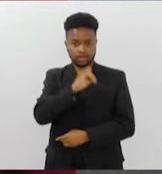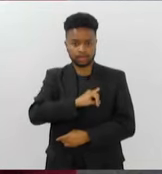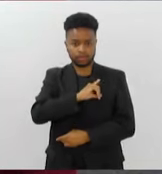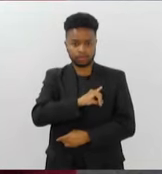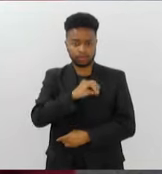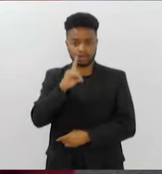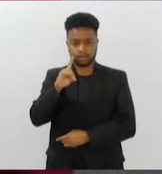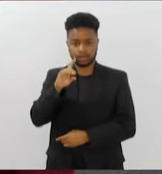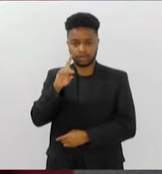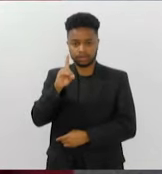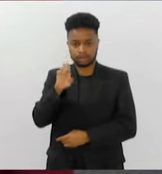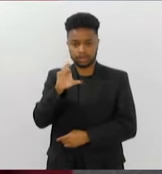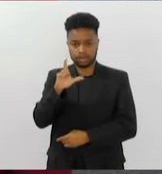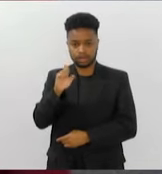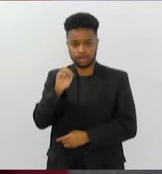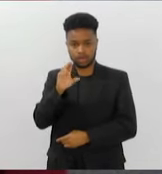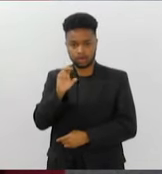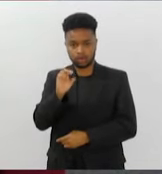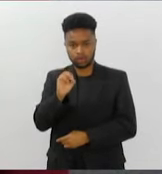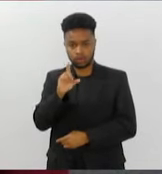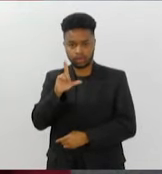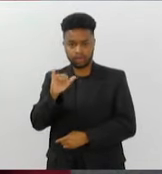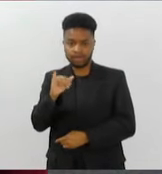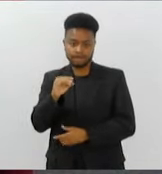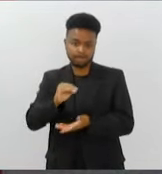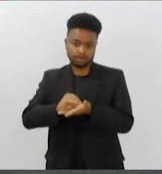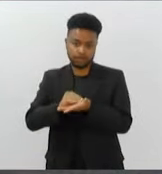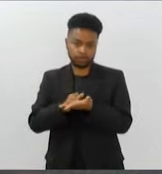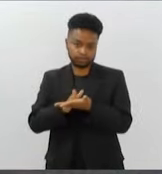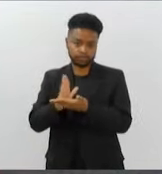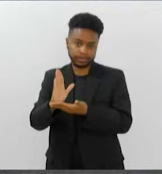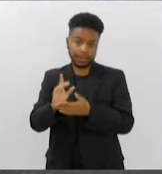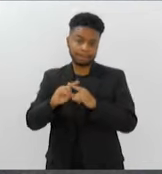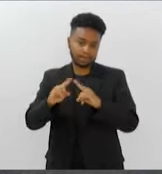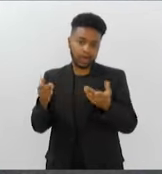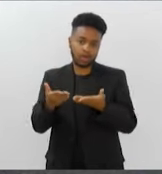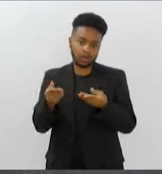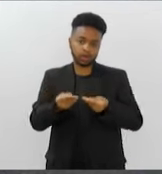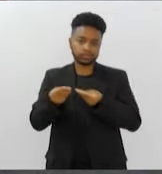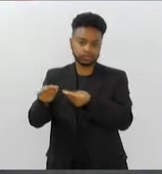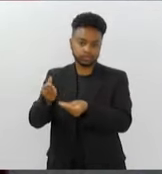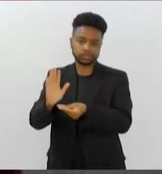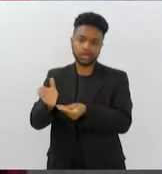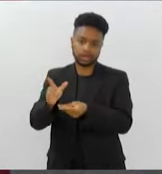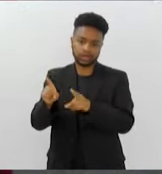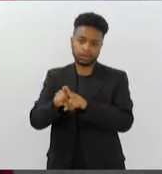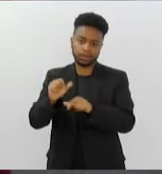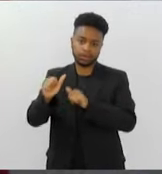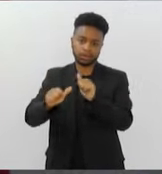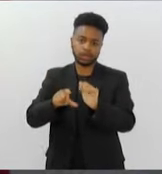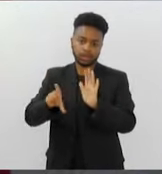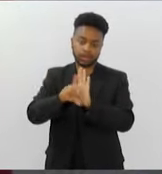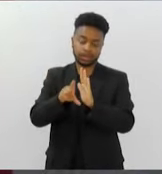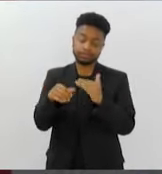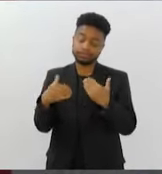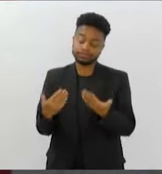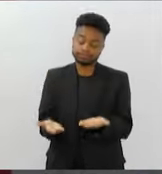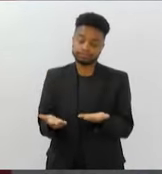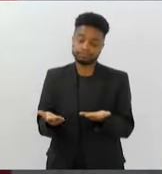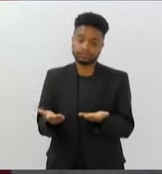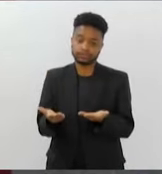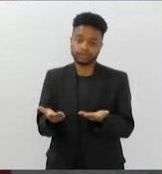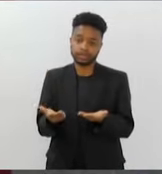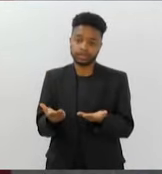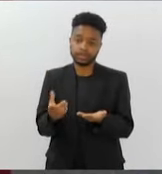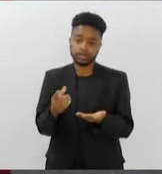De Laroli, não tinha sido sancionado. E já foi, agora é lei. E agora já foi e já é lei. Então só tem